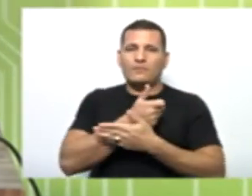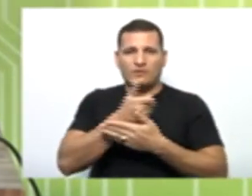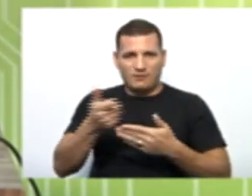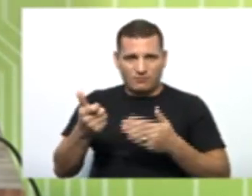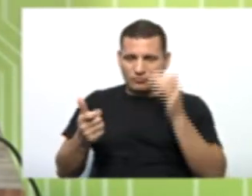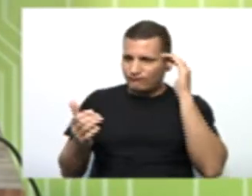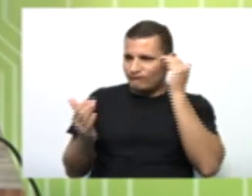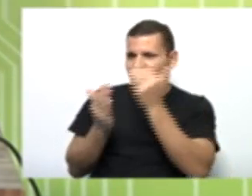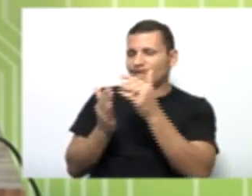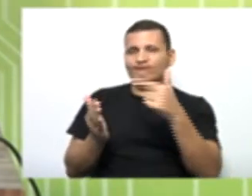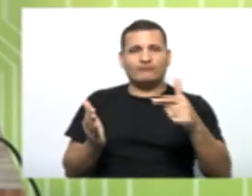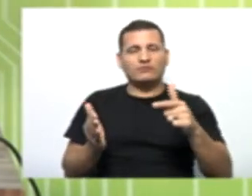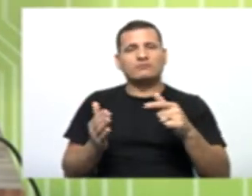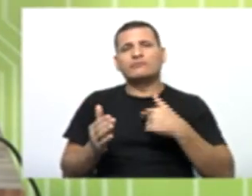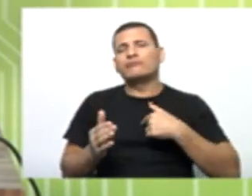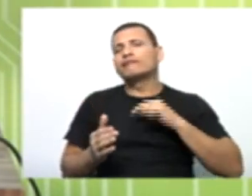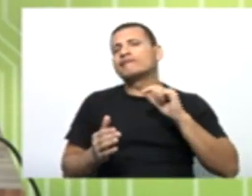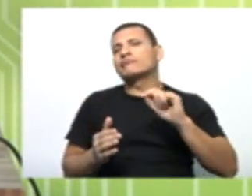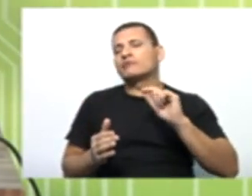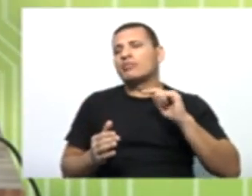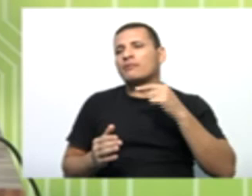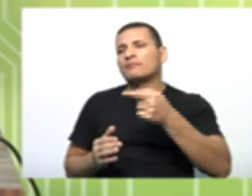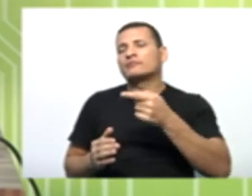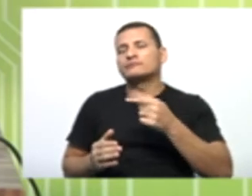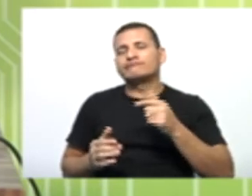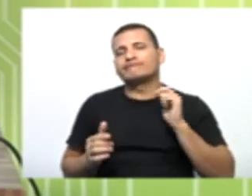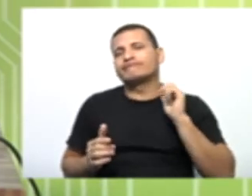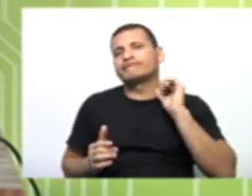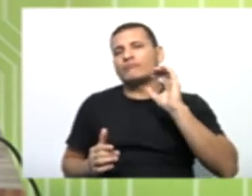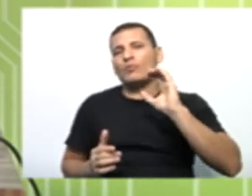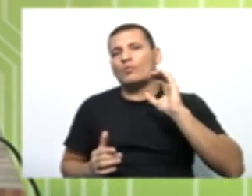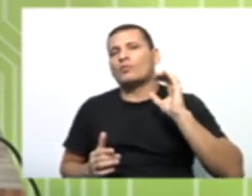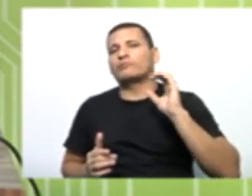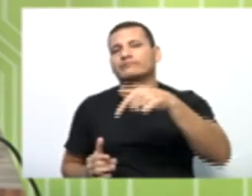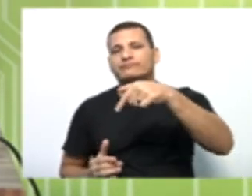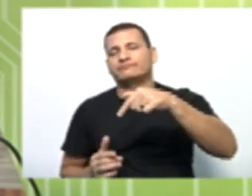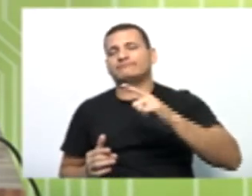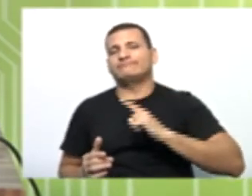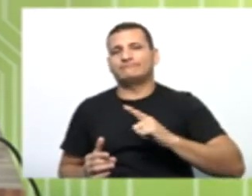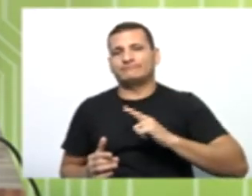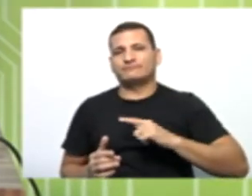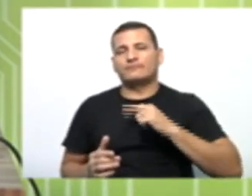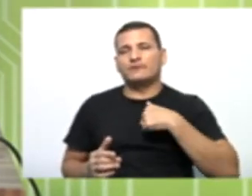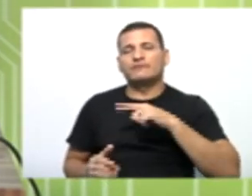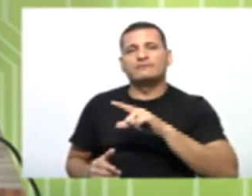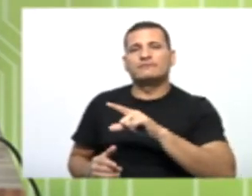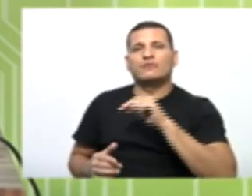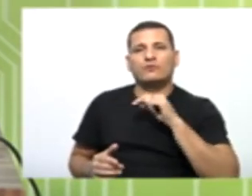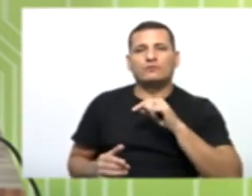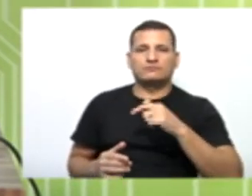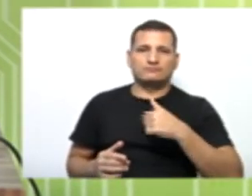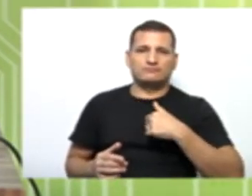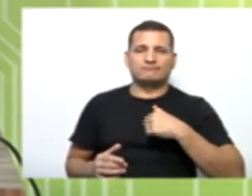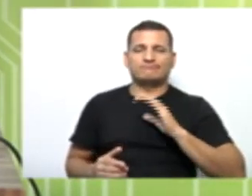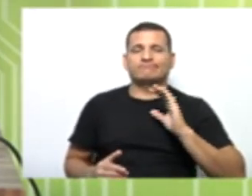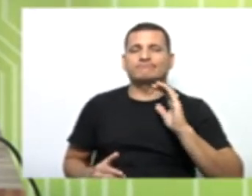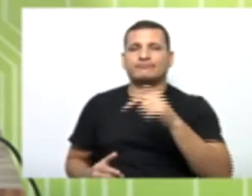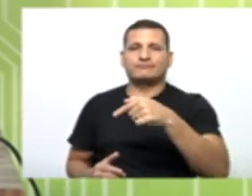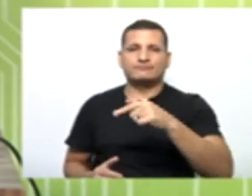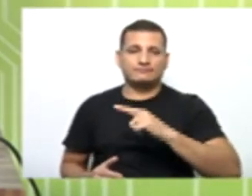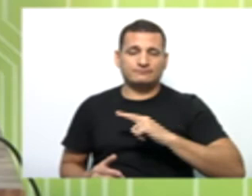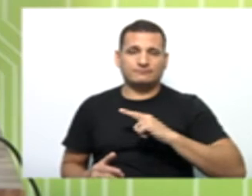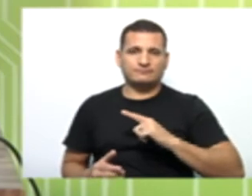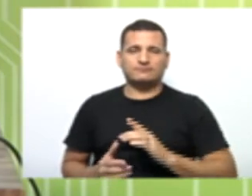ético, eu devo estar preparado para as consequências daquela minha escolha, daquela minha atitude, né? Eu não tenho